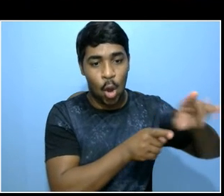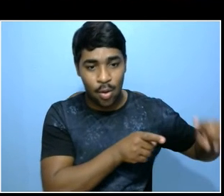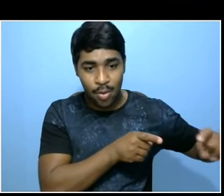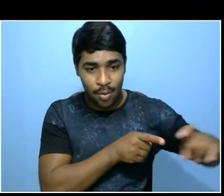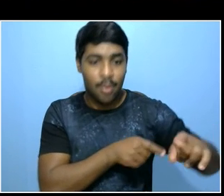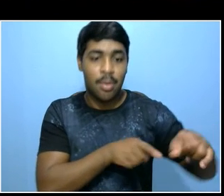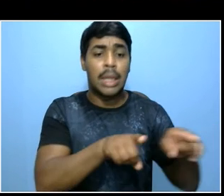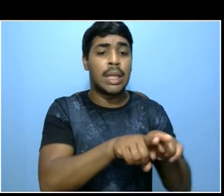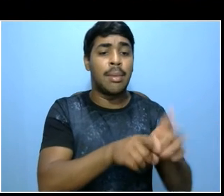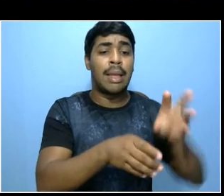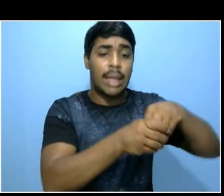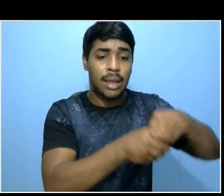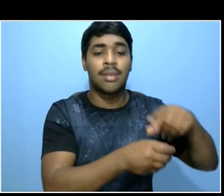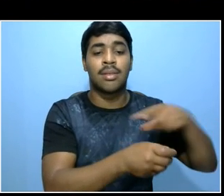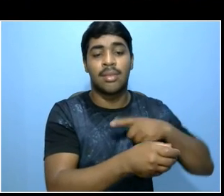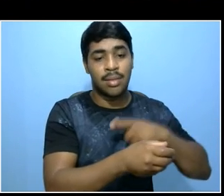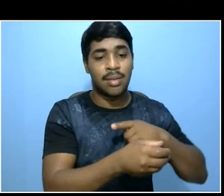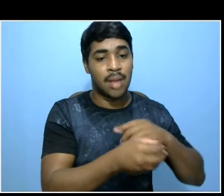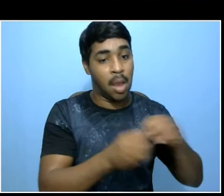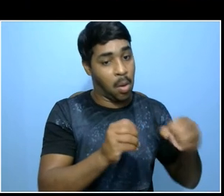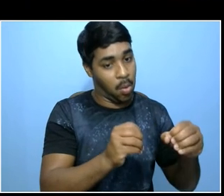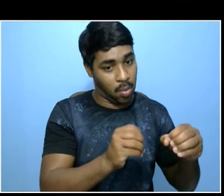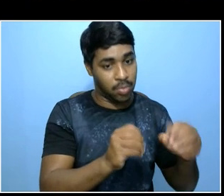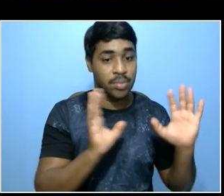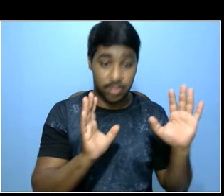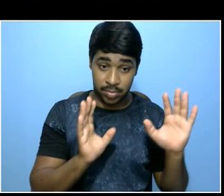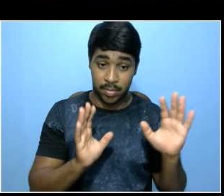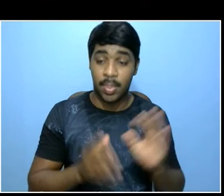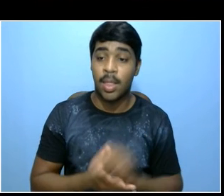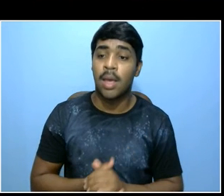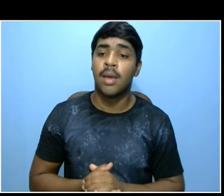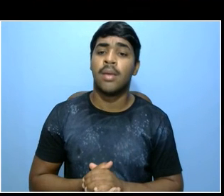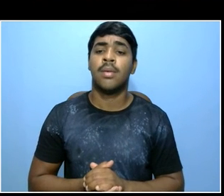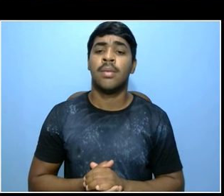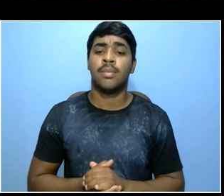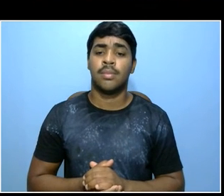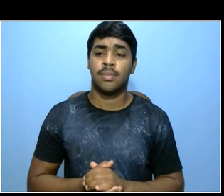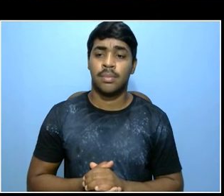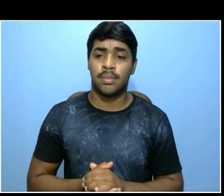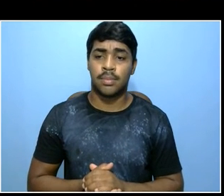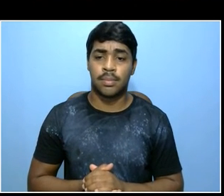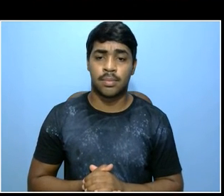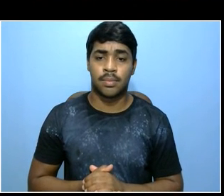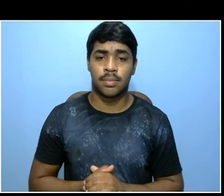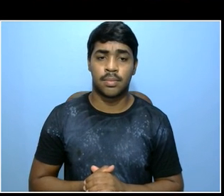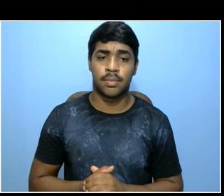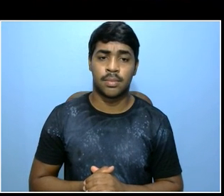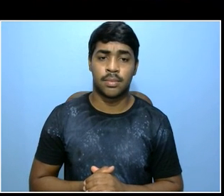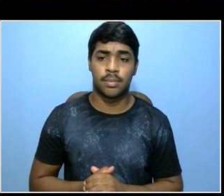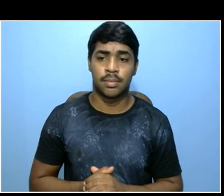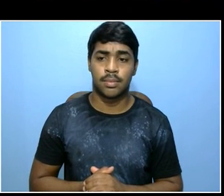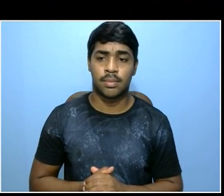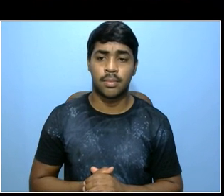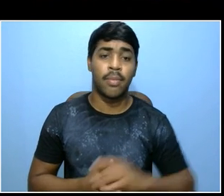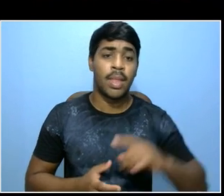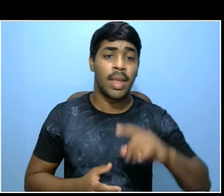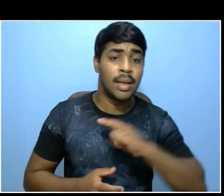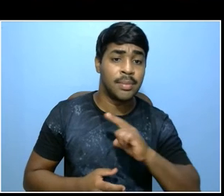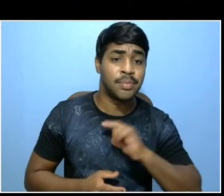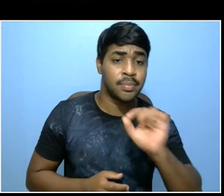vantagem, né, o que? A variabilidade genética de seus descendentes. Então, todo ser vivo, ele vai buscar variabilidade genética, ele